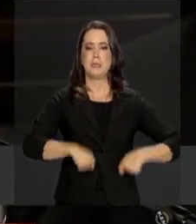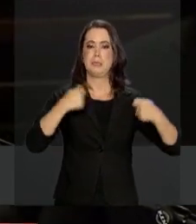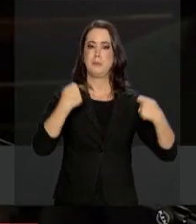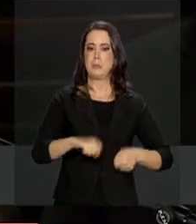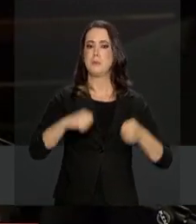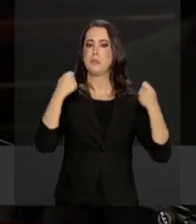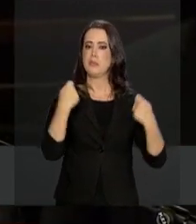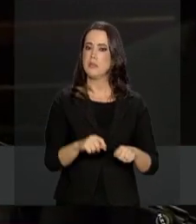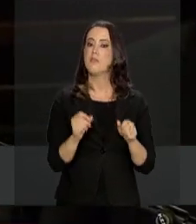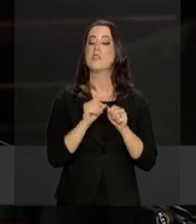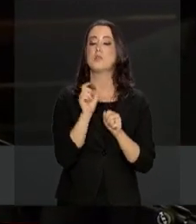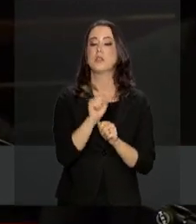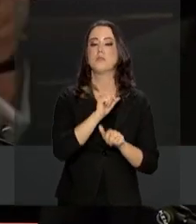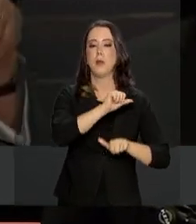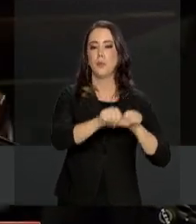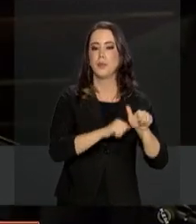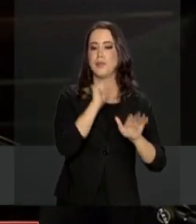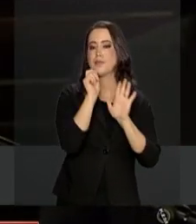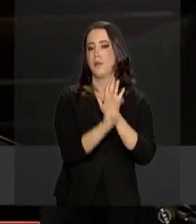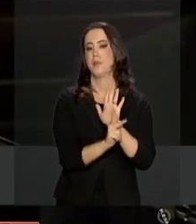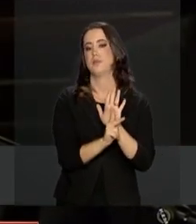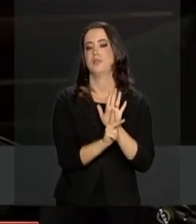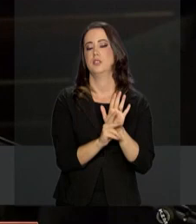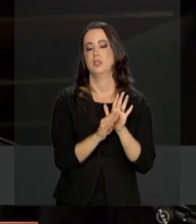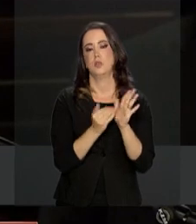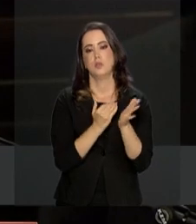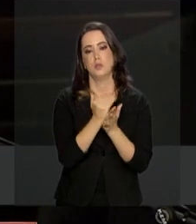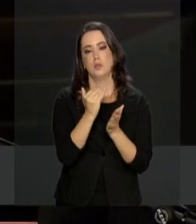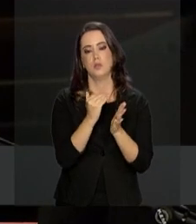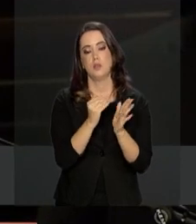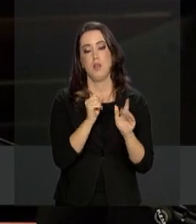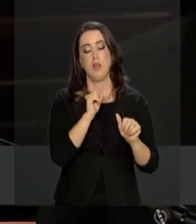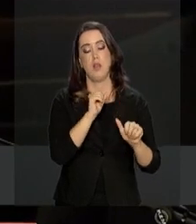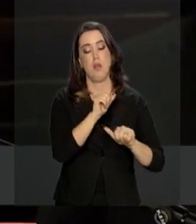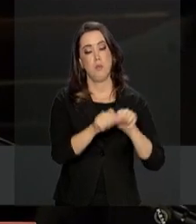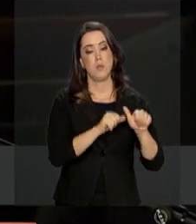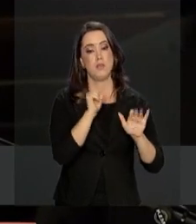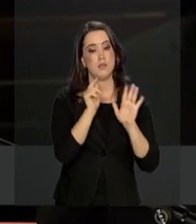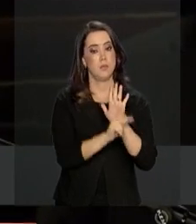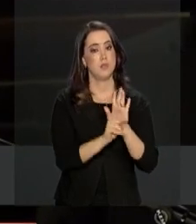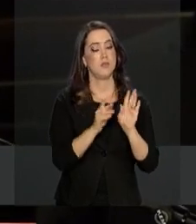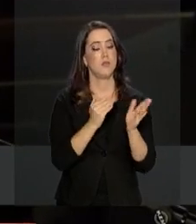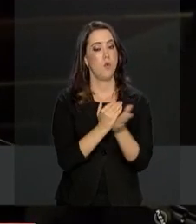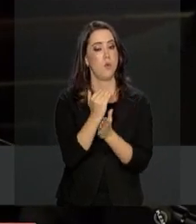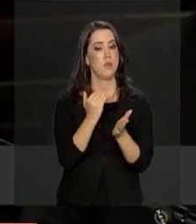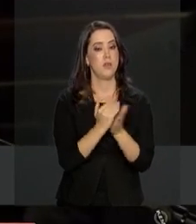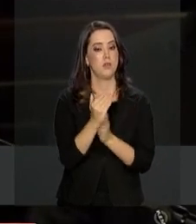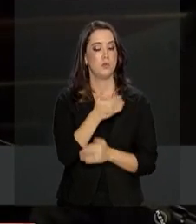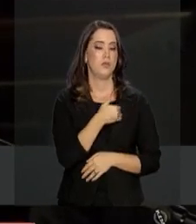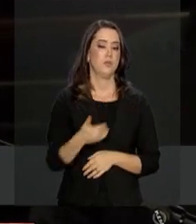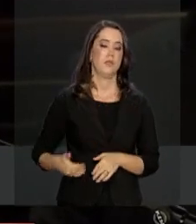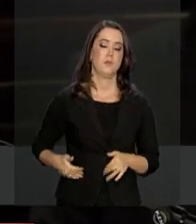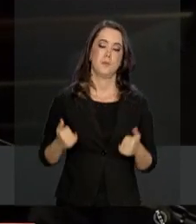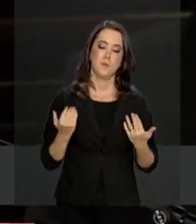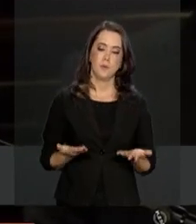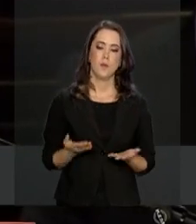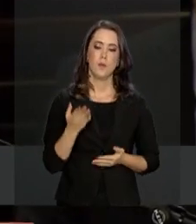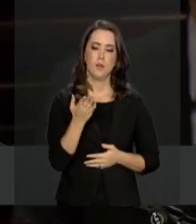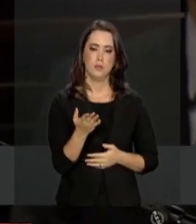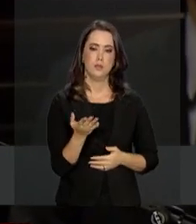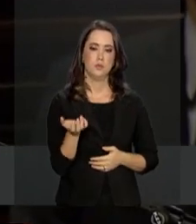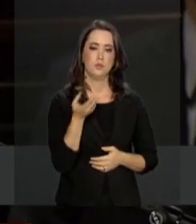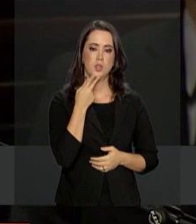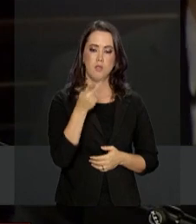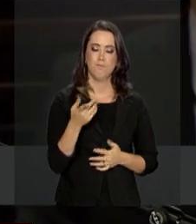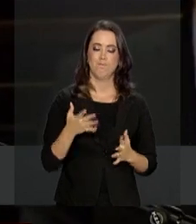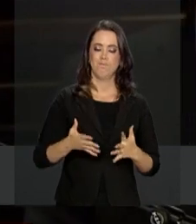de se fazer reforma política logo no início à reforma da previdência logo no início do governo então eu me